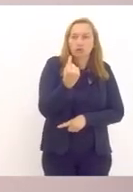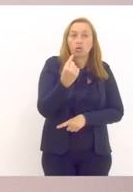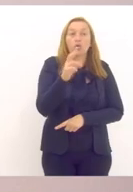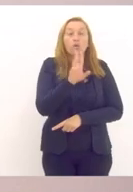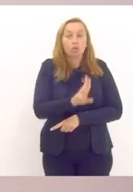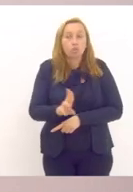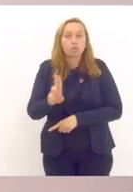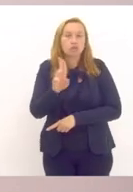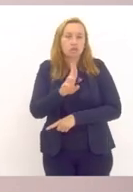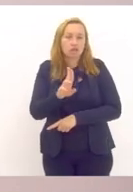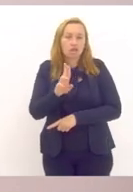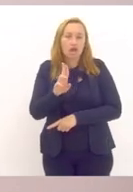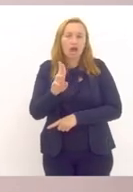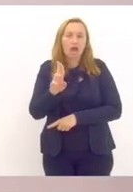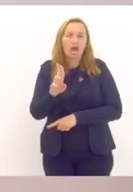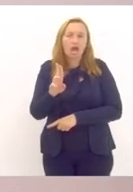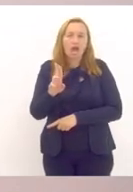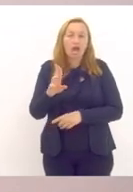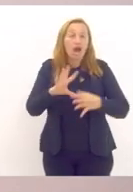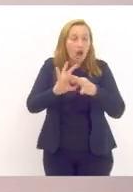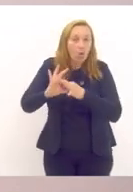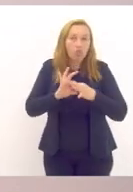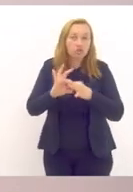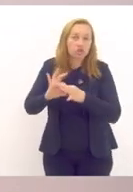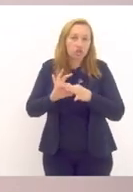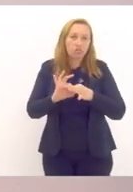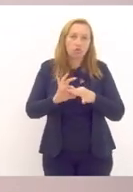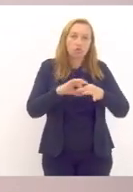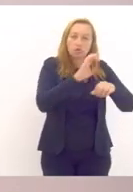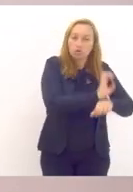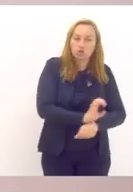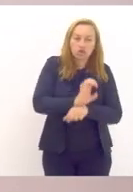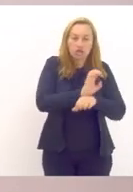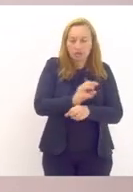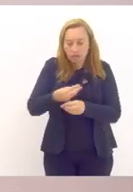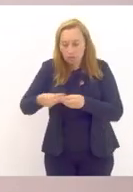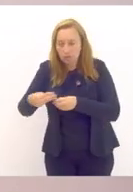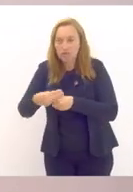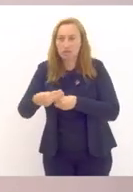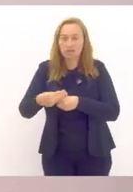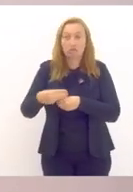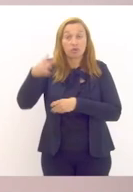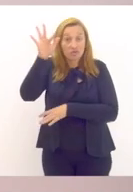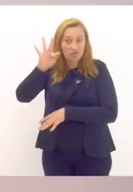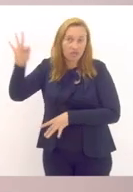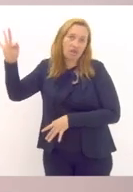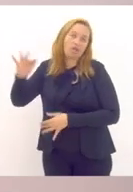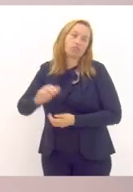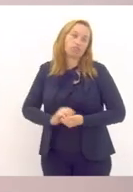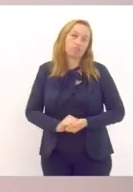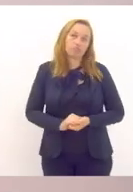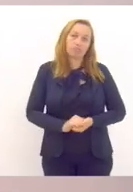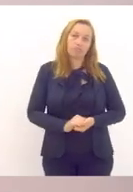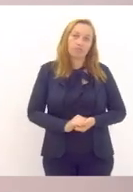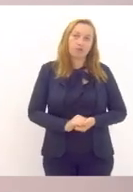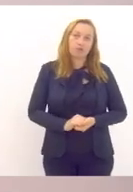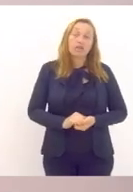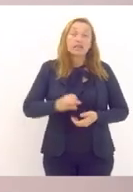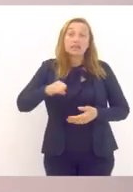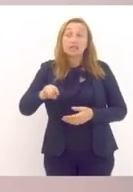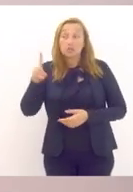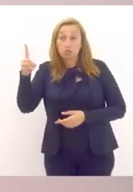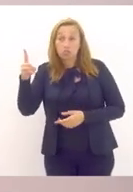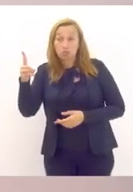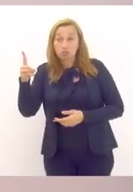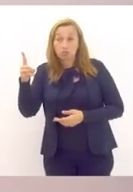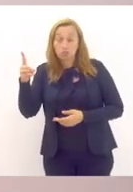você estar num barco, os três estão em pé no barco. Se um se mexe, todo mundo se mexe. Se a gente se mexer de forma coordenada,